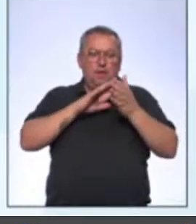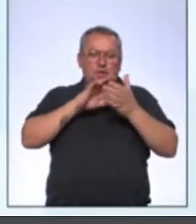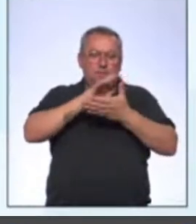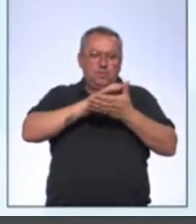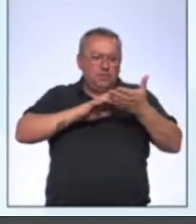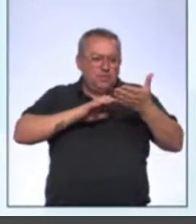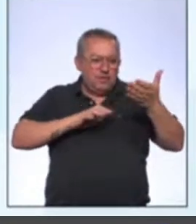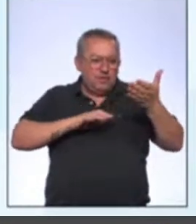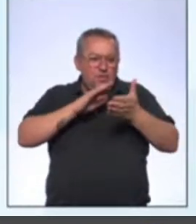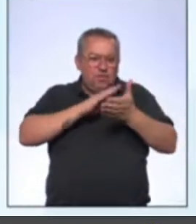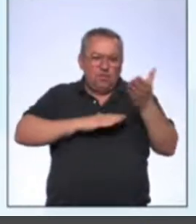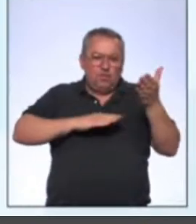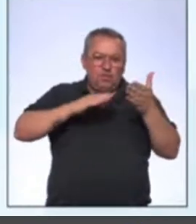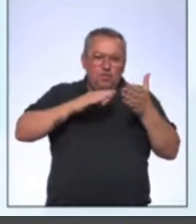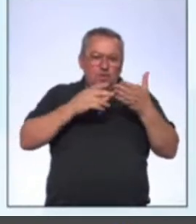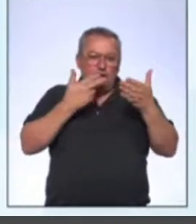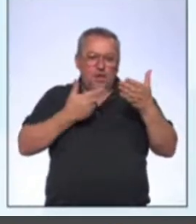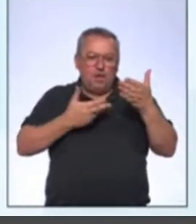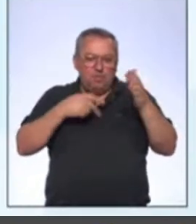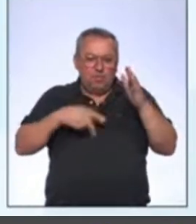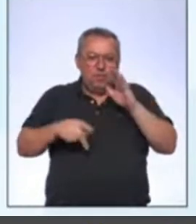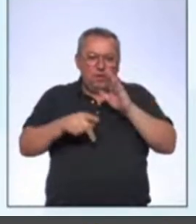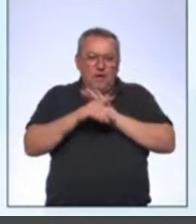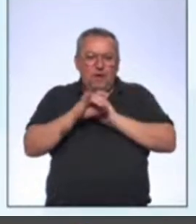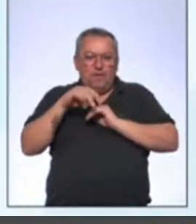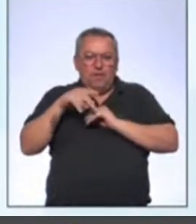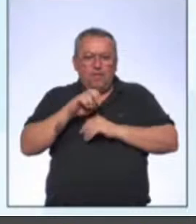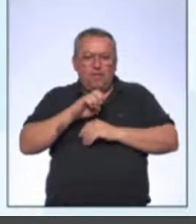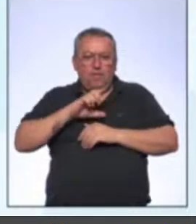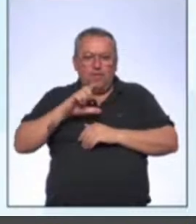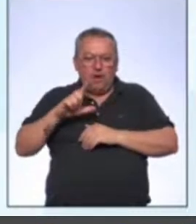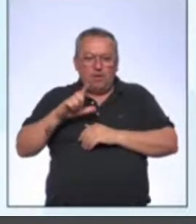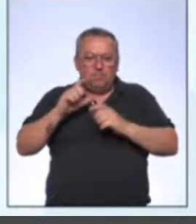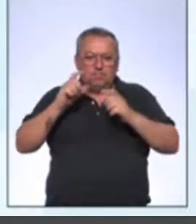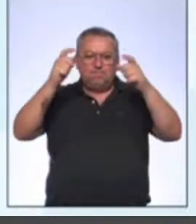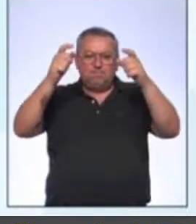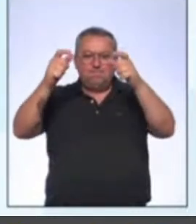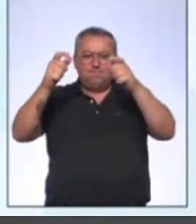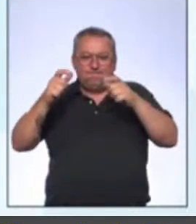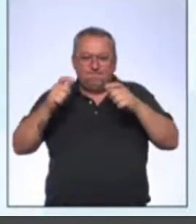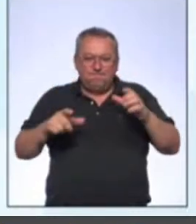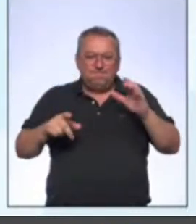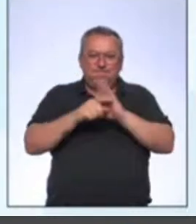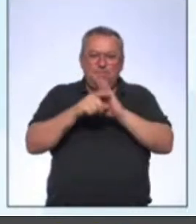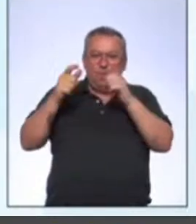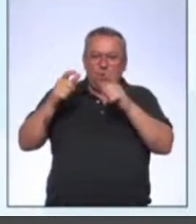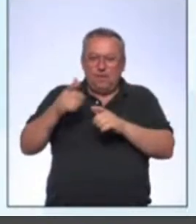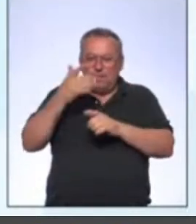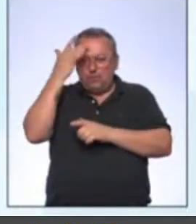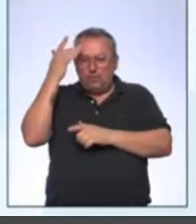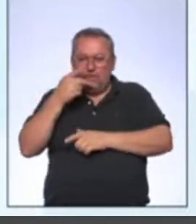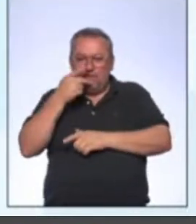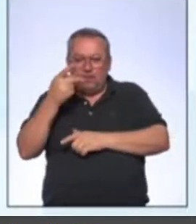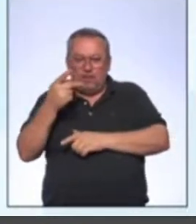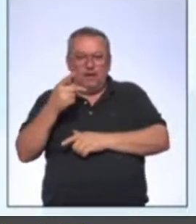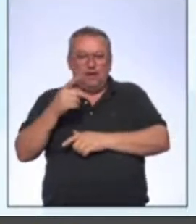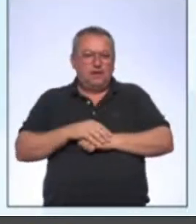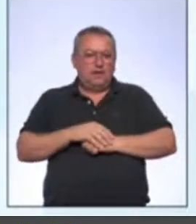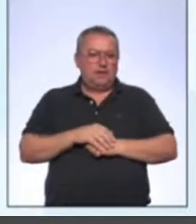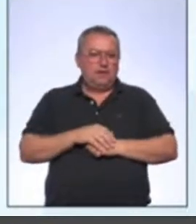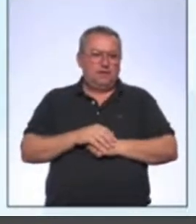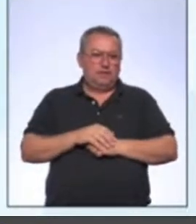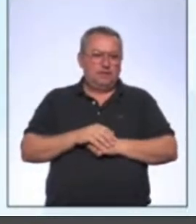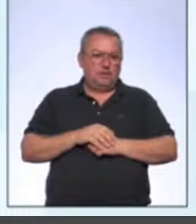é quase todo em linguagem informal. Marcas de regionalismo, bastante, né? E oralidade.